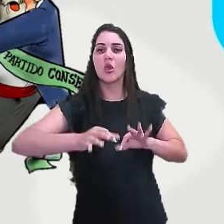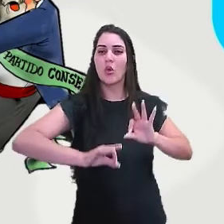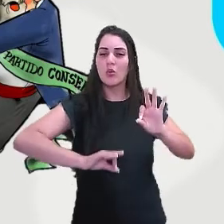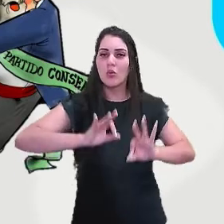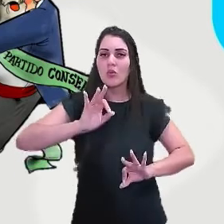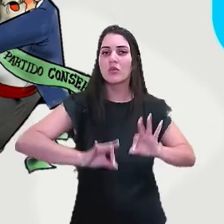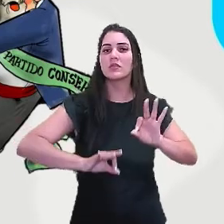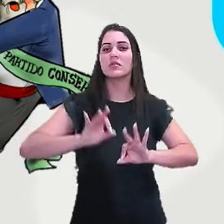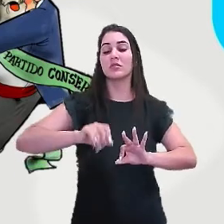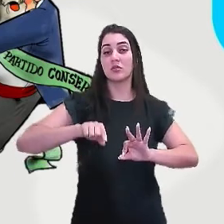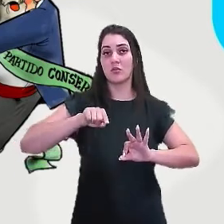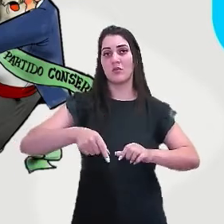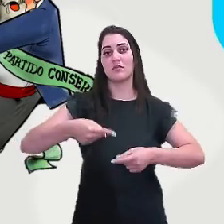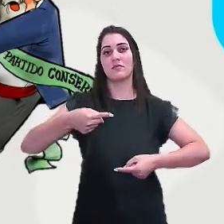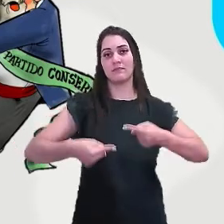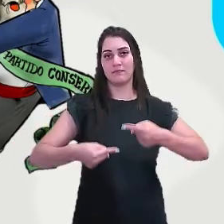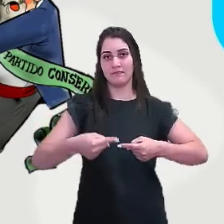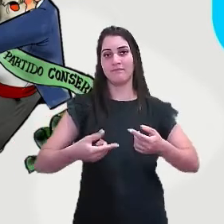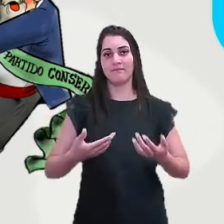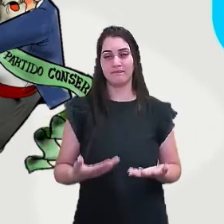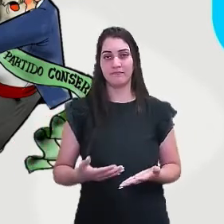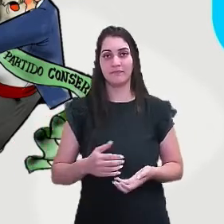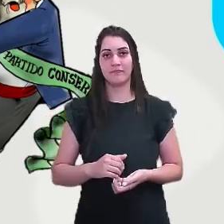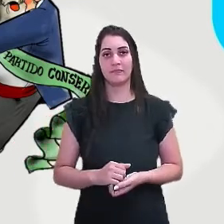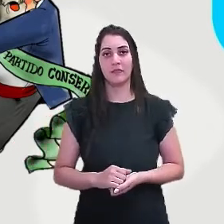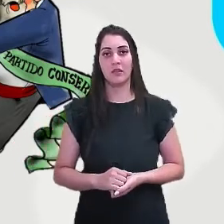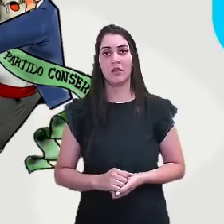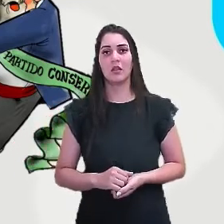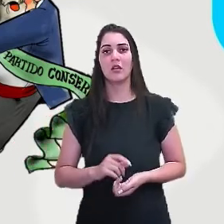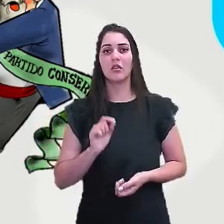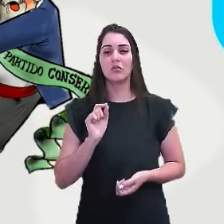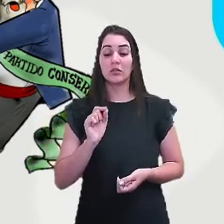conduziu essa política que